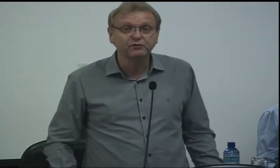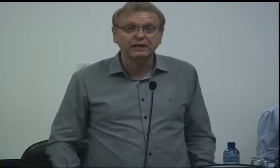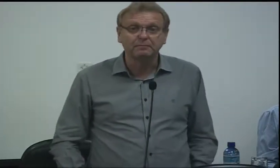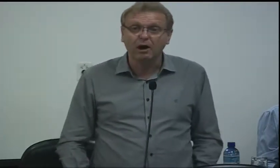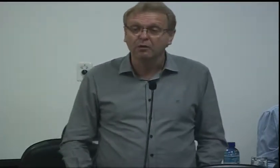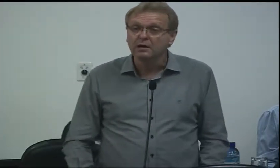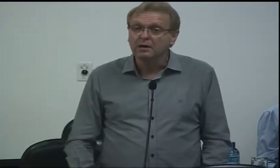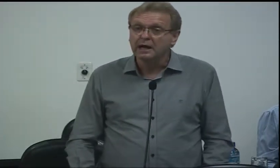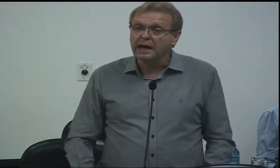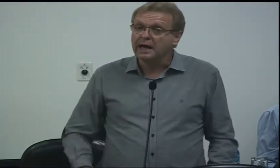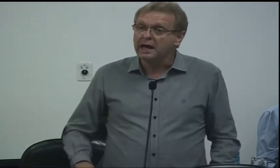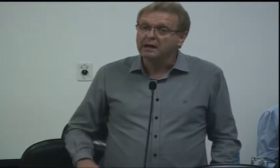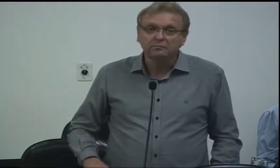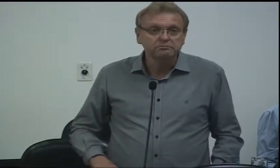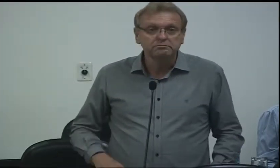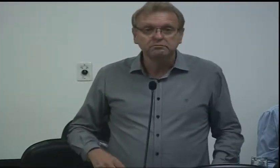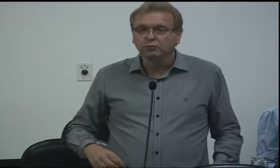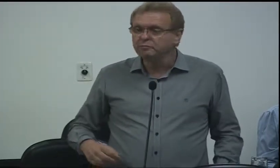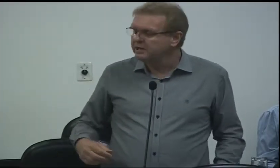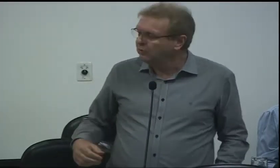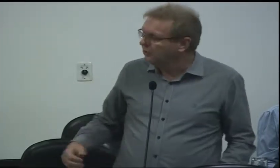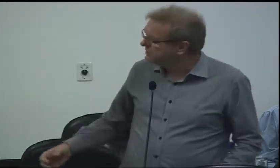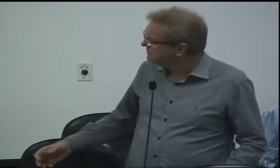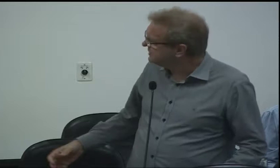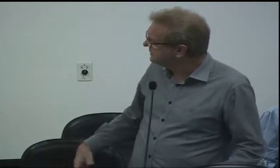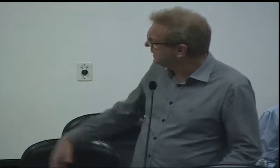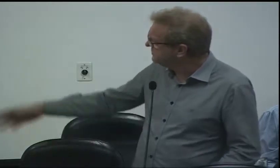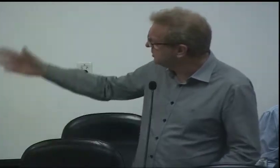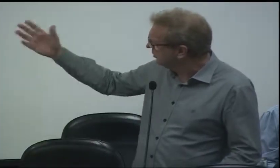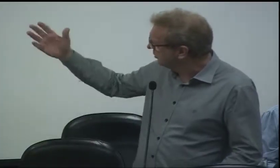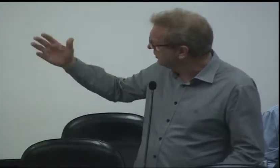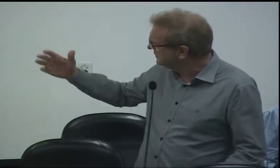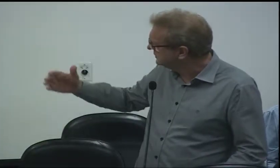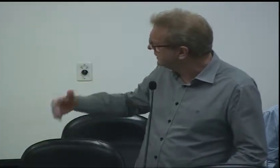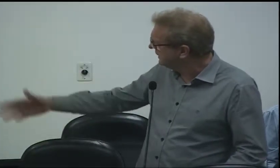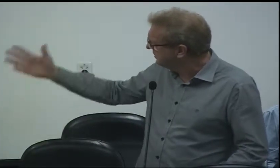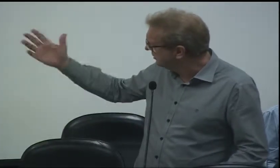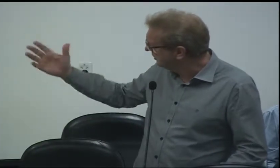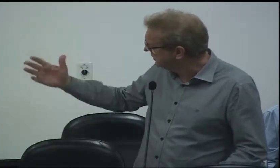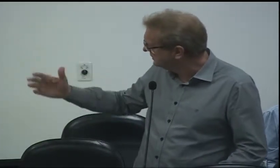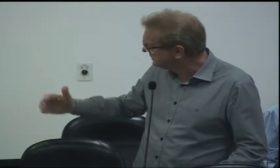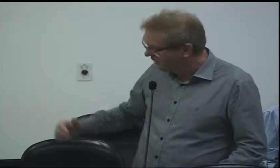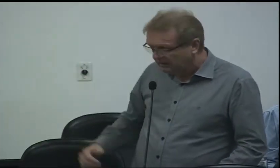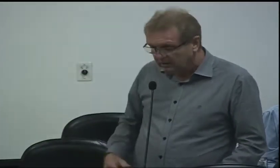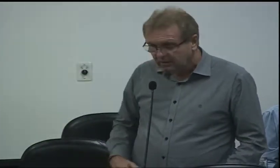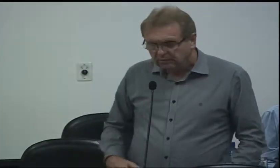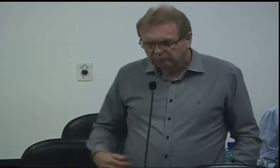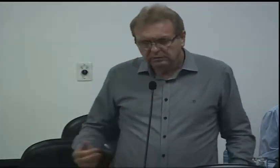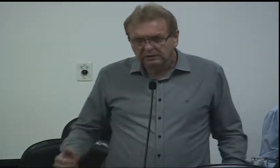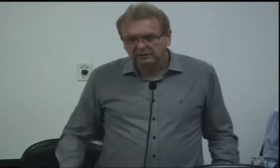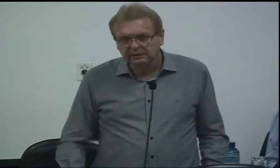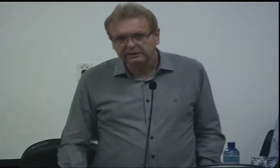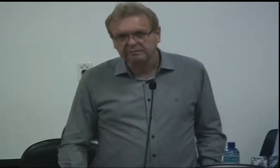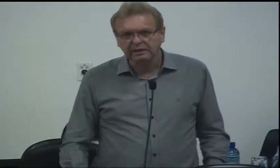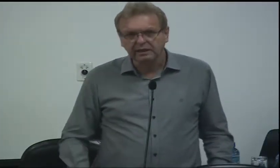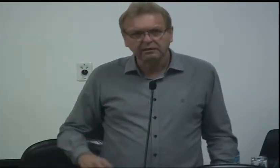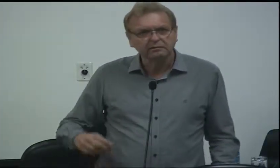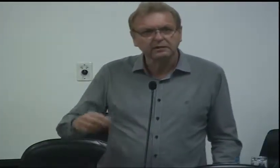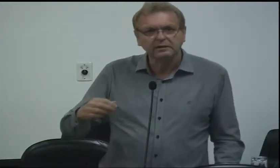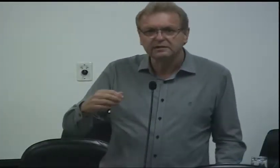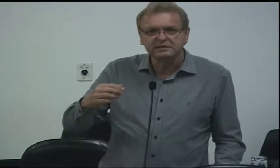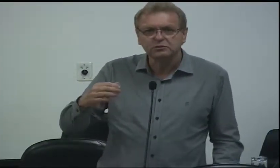de futebol, com milhões, 23 milhões, 30 milhões, e time